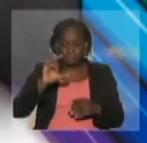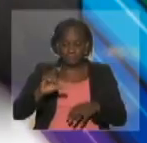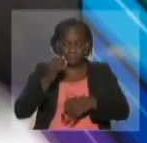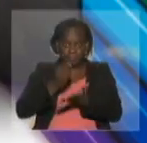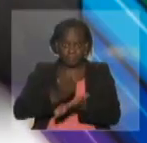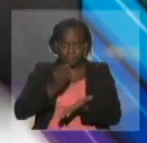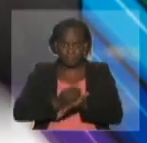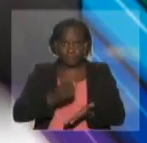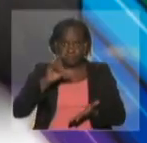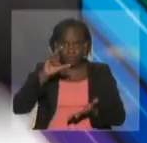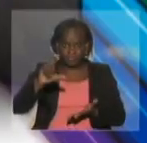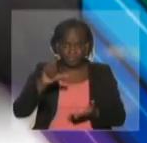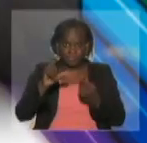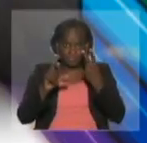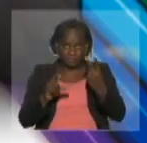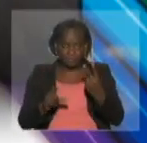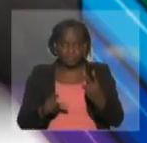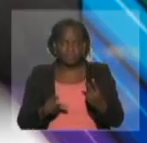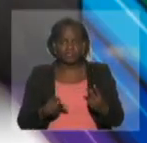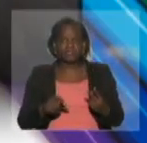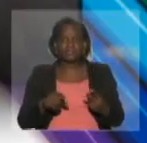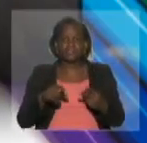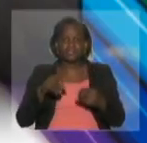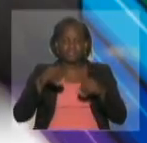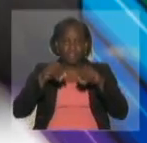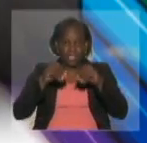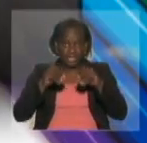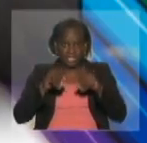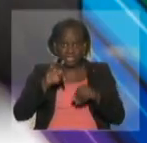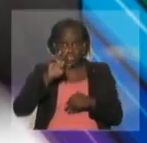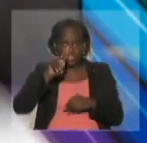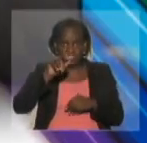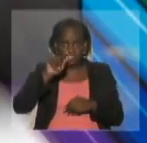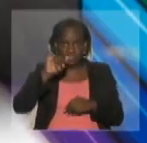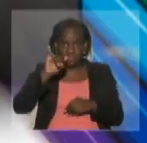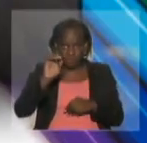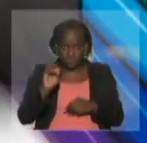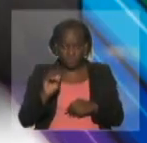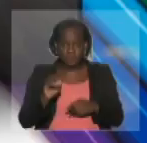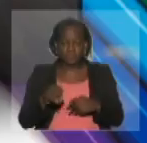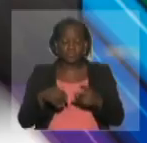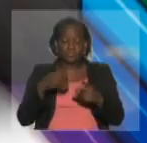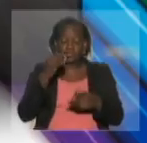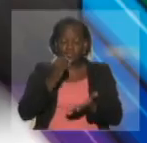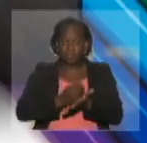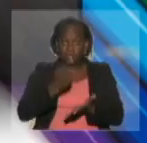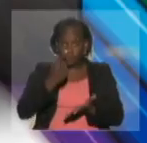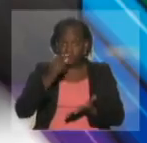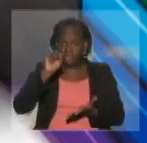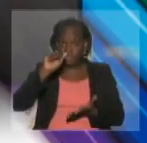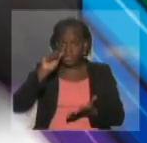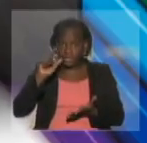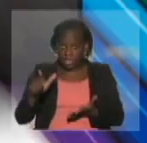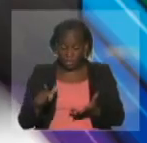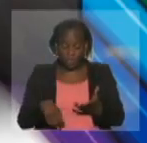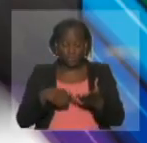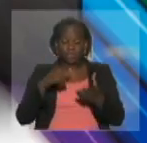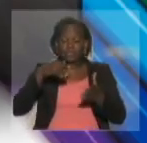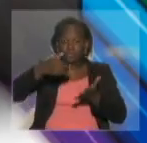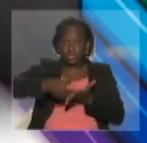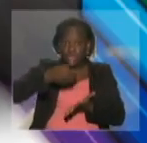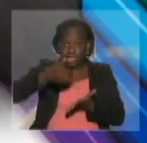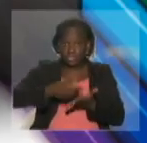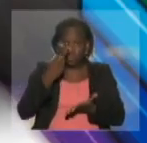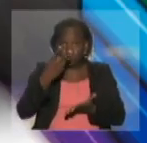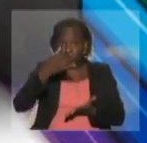pega duas xícaras de farinha de trigo, uma xícara de sal,